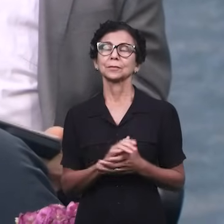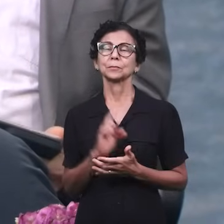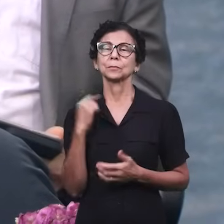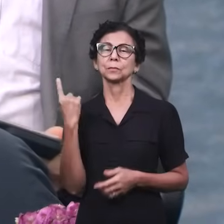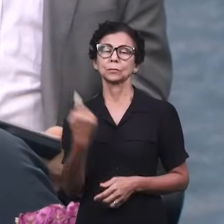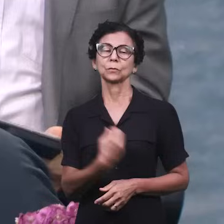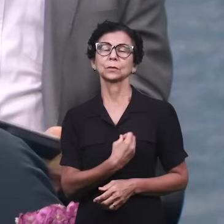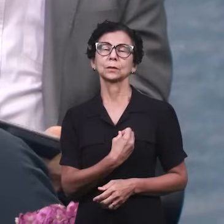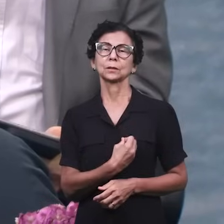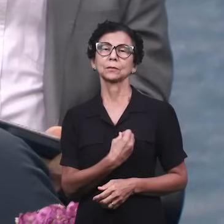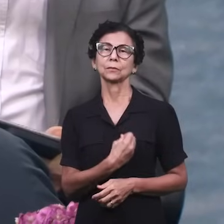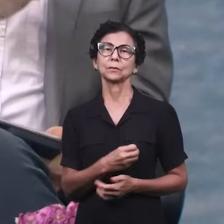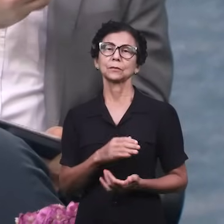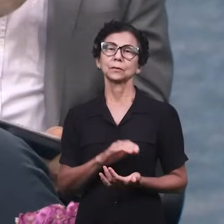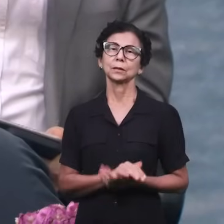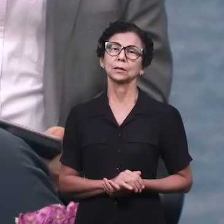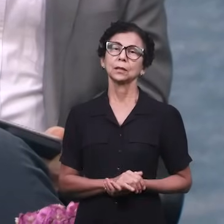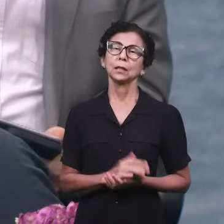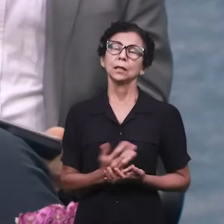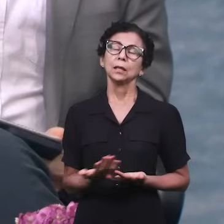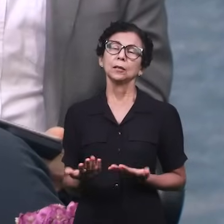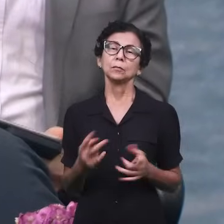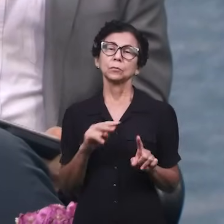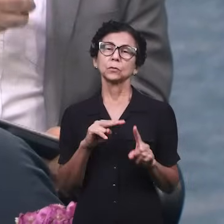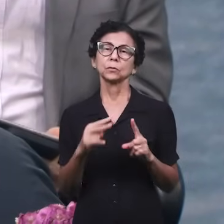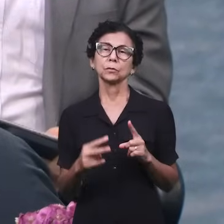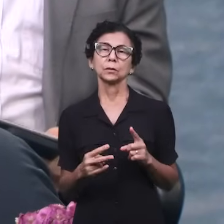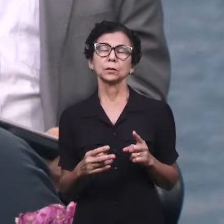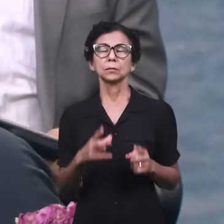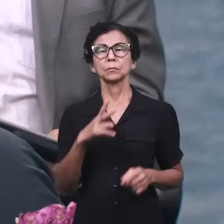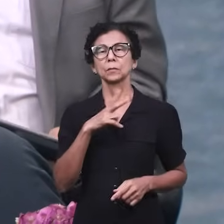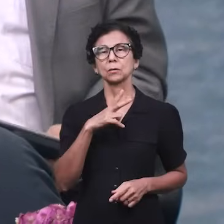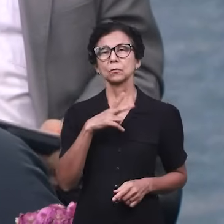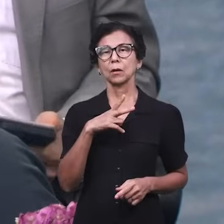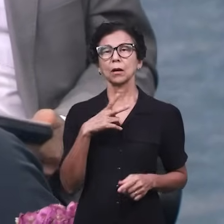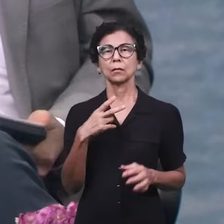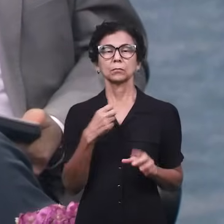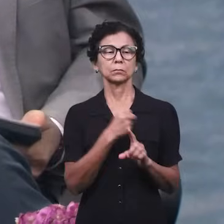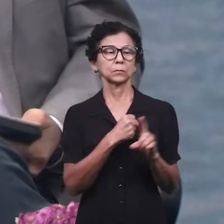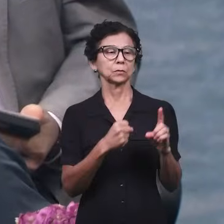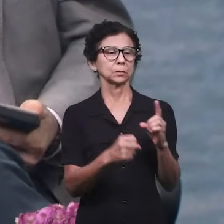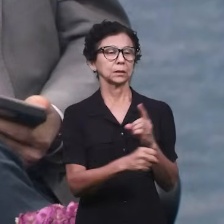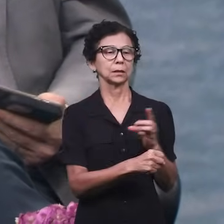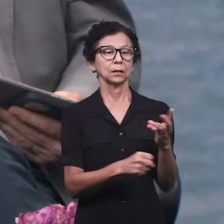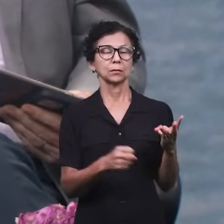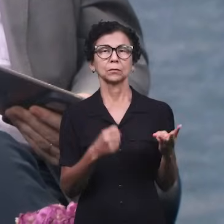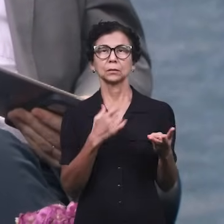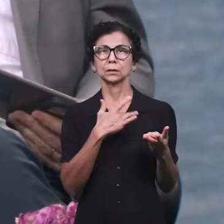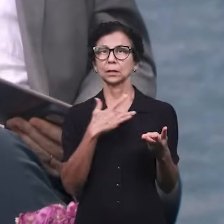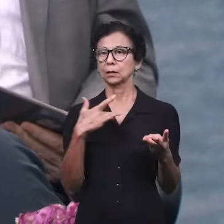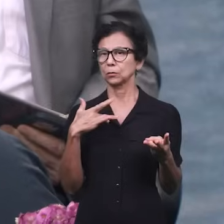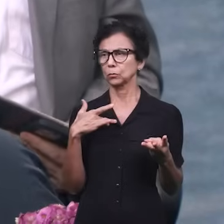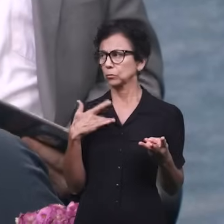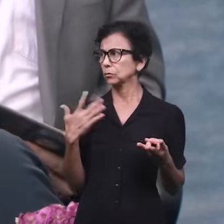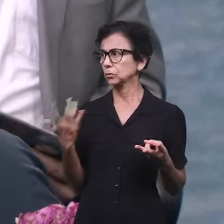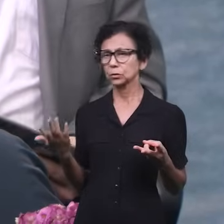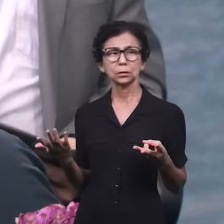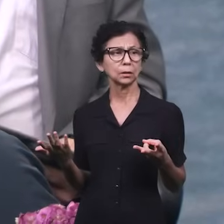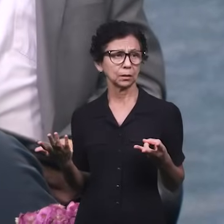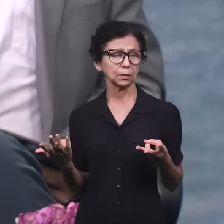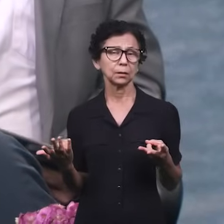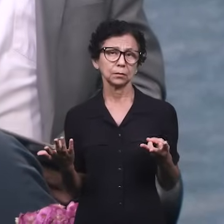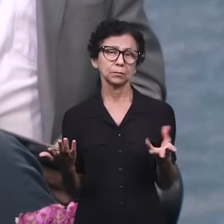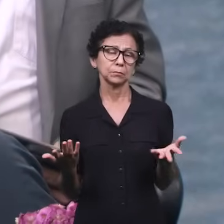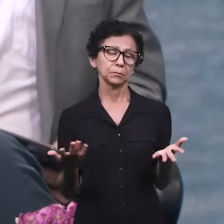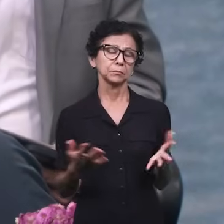né E que traz benefício tanto sobre ponto de vista pessoal social até de saúde né Adriano tem tem abordagens